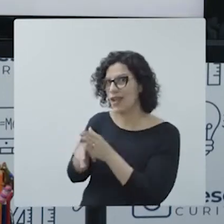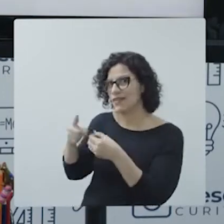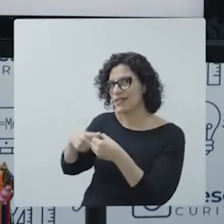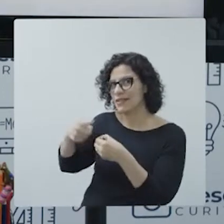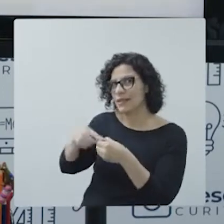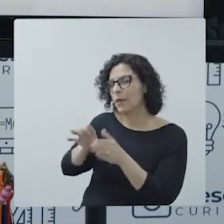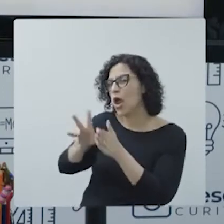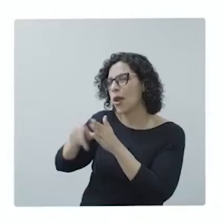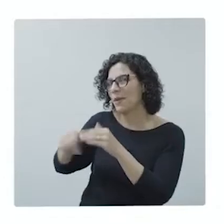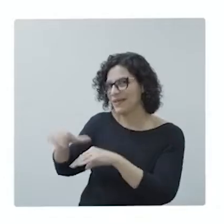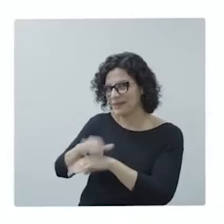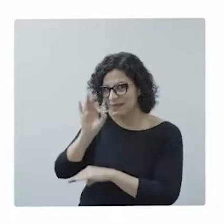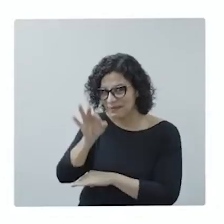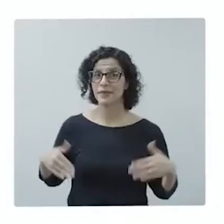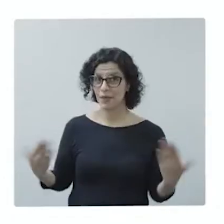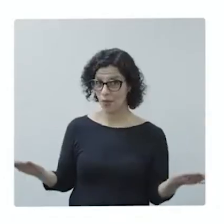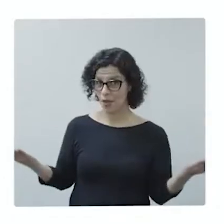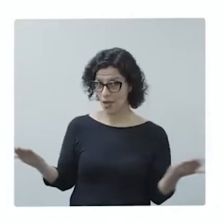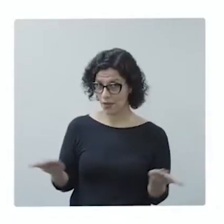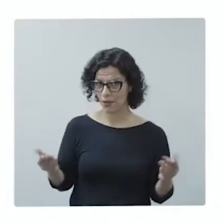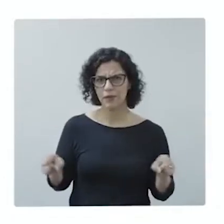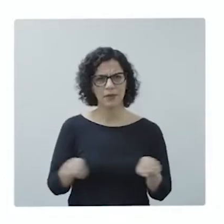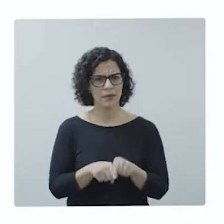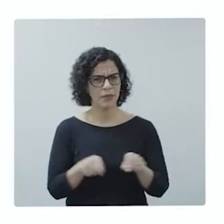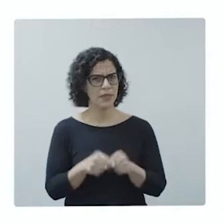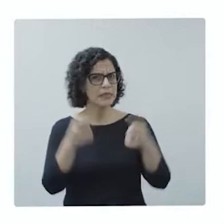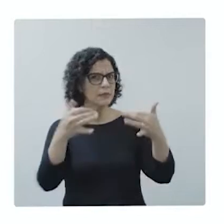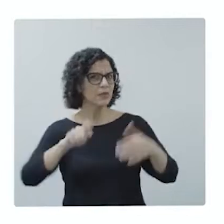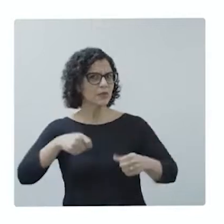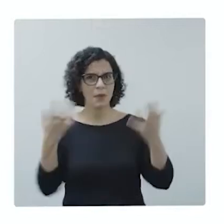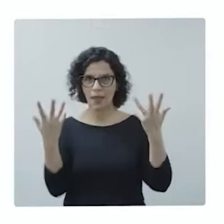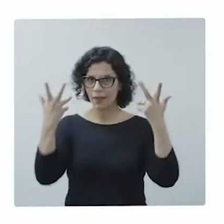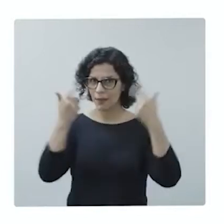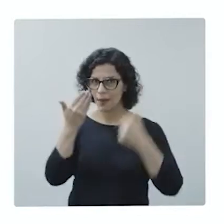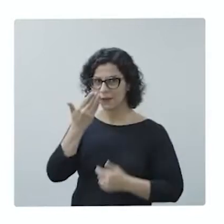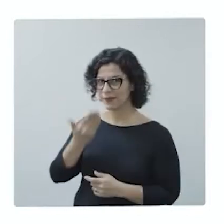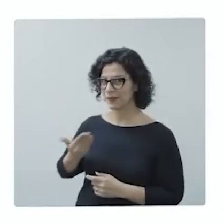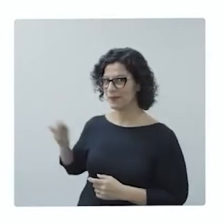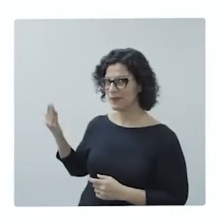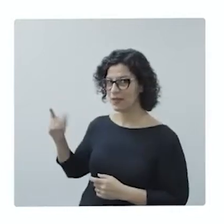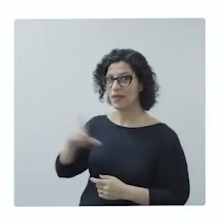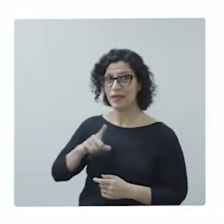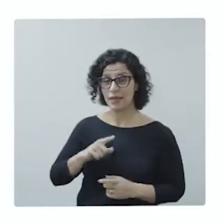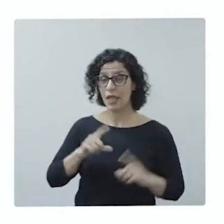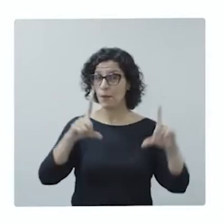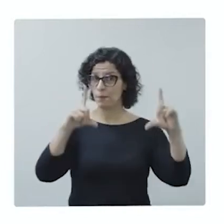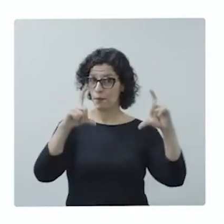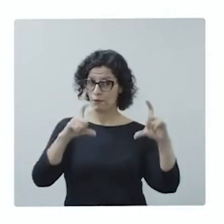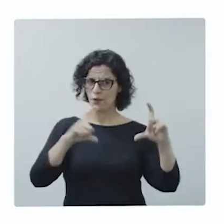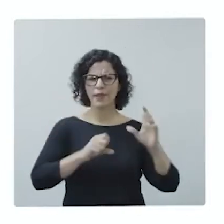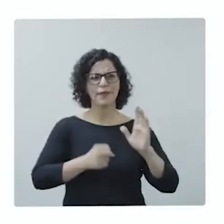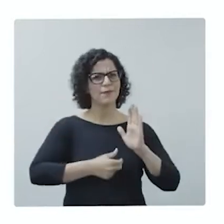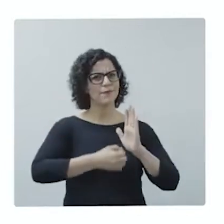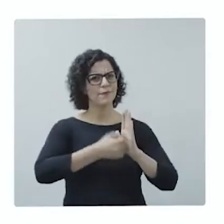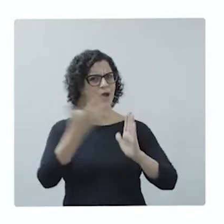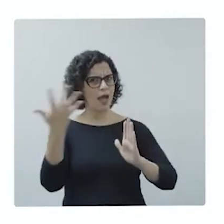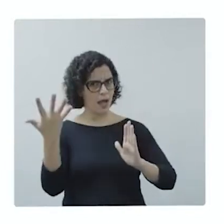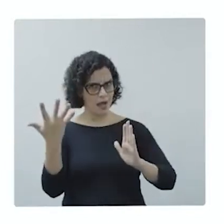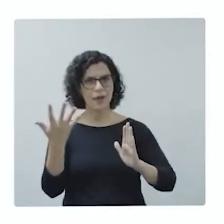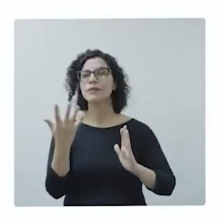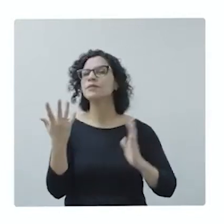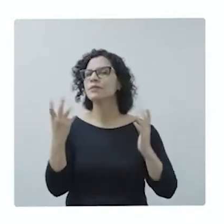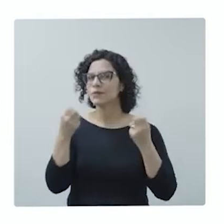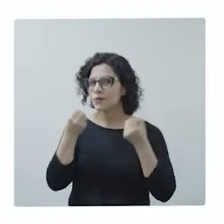a cidade. E por falar de animais, nós trouxemos aqui uma imagem que tem vários